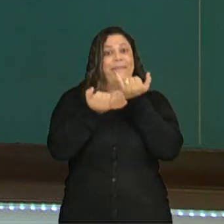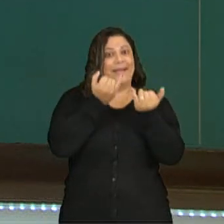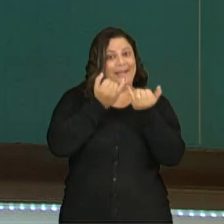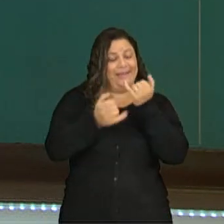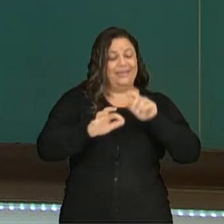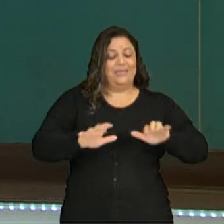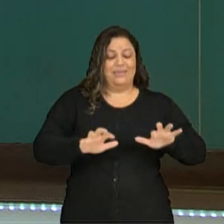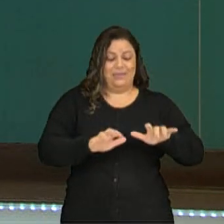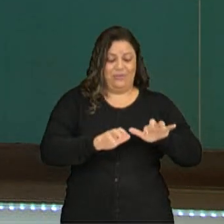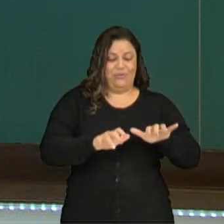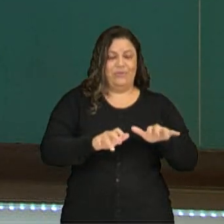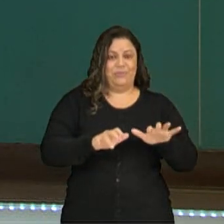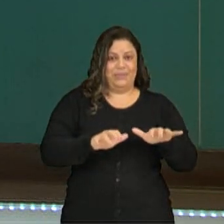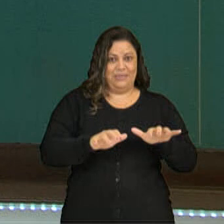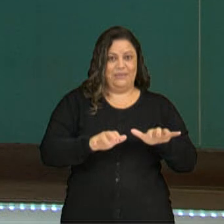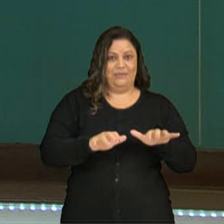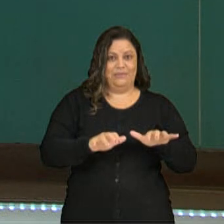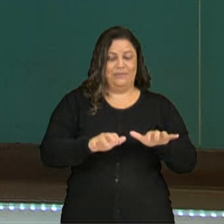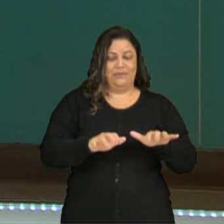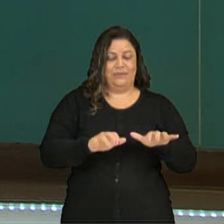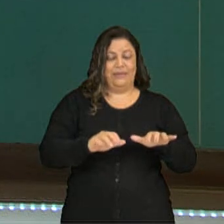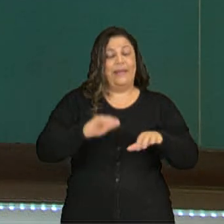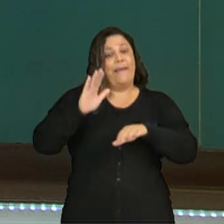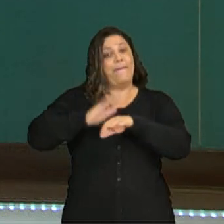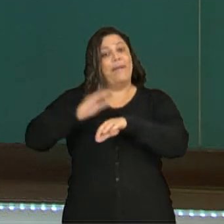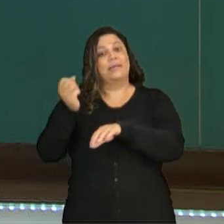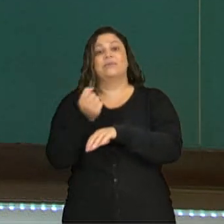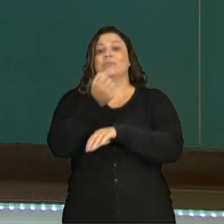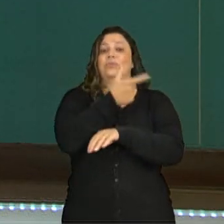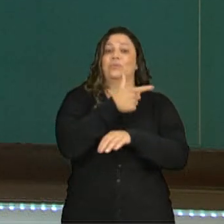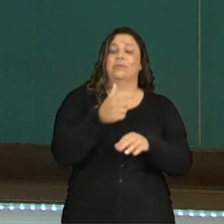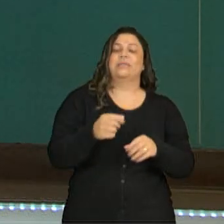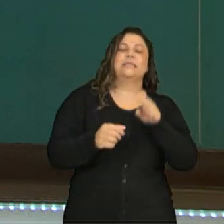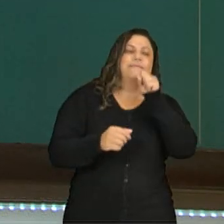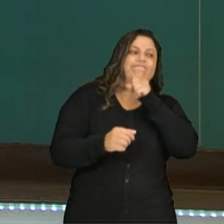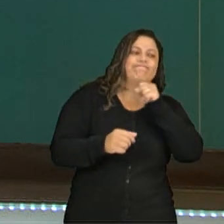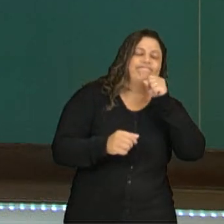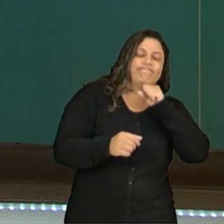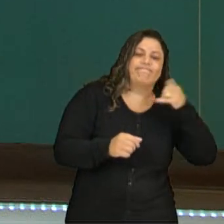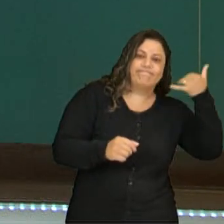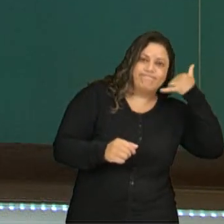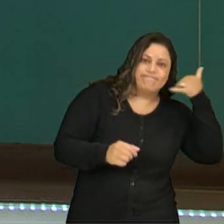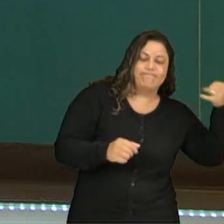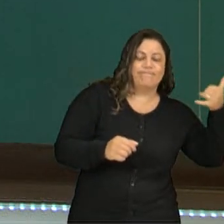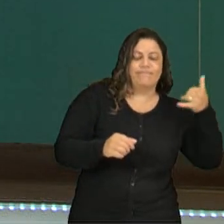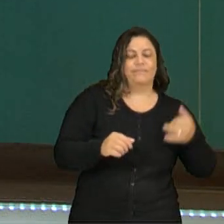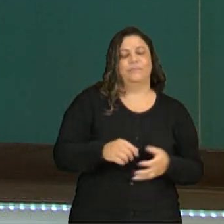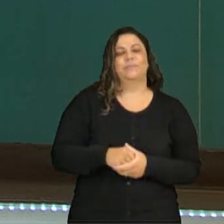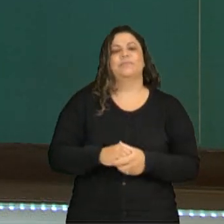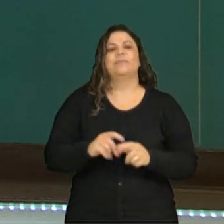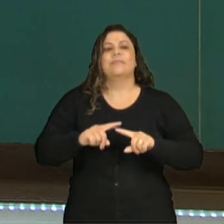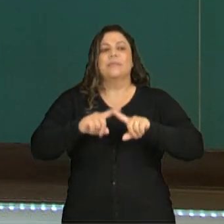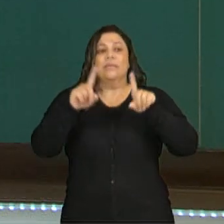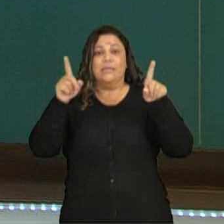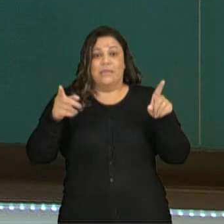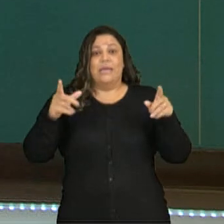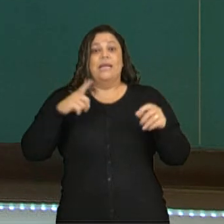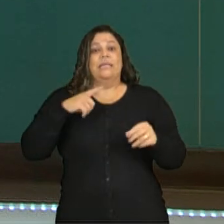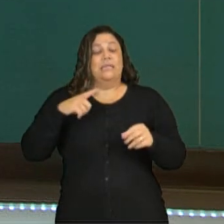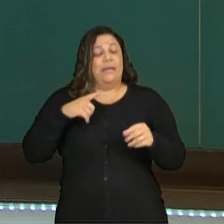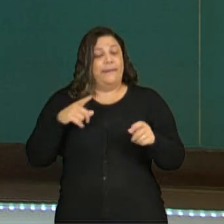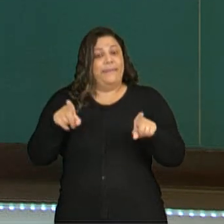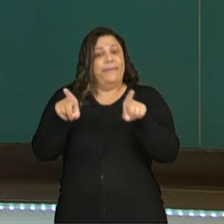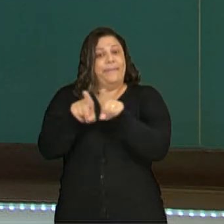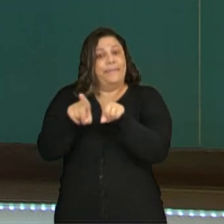computadores do que com os antigos celulares, como a memória RAM, o processador e o espaço de armazenamento. E eles